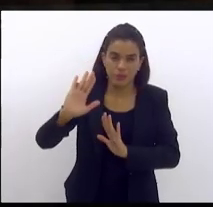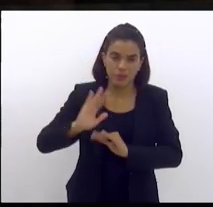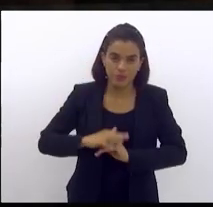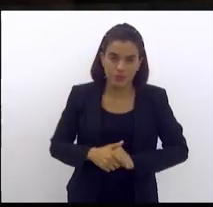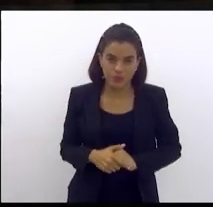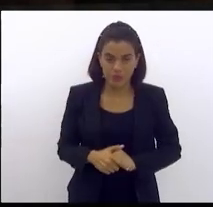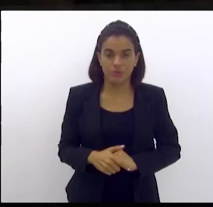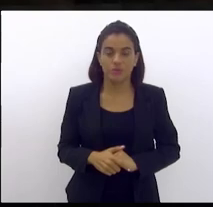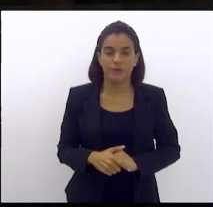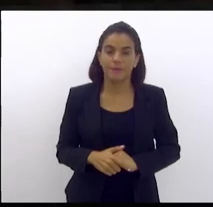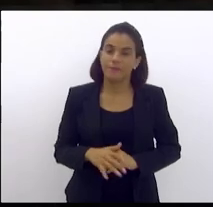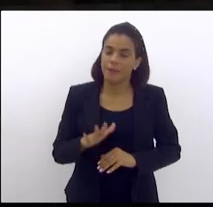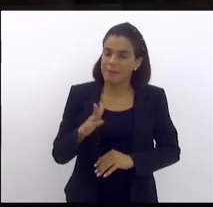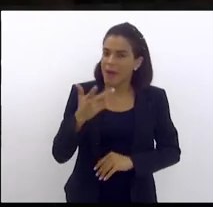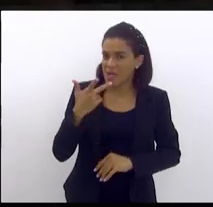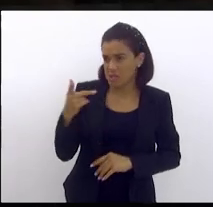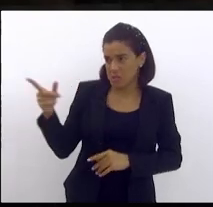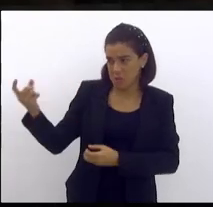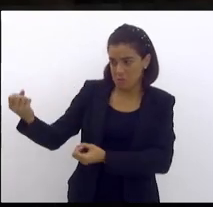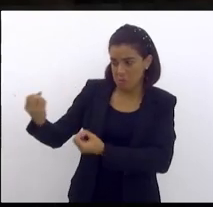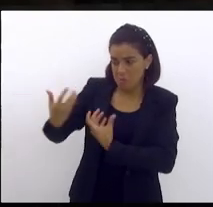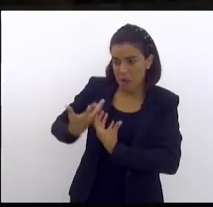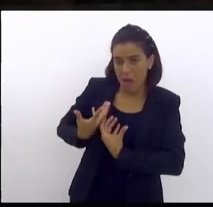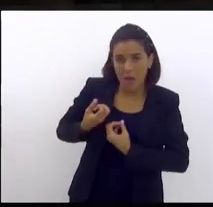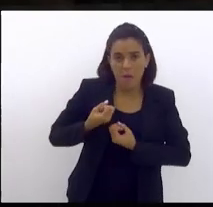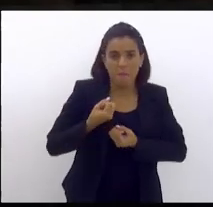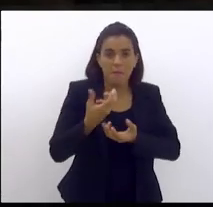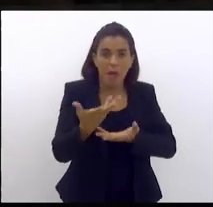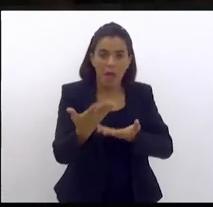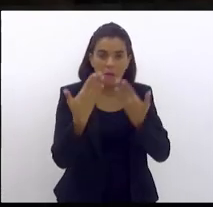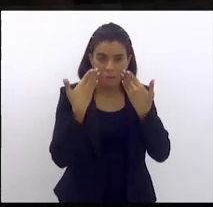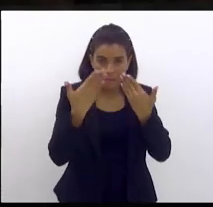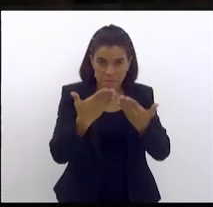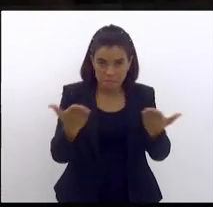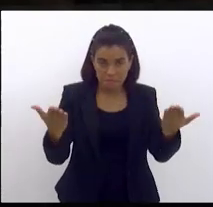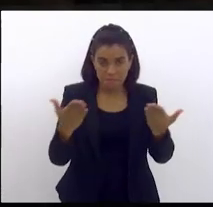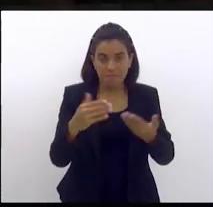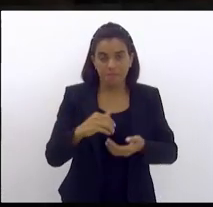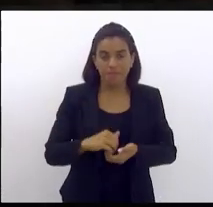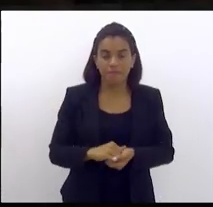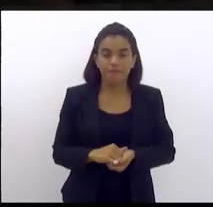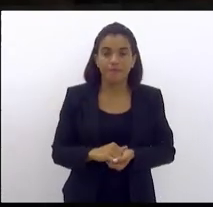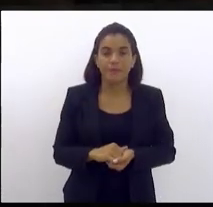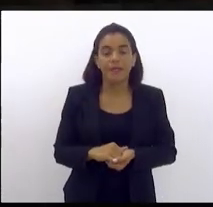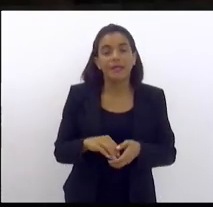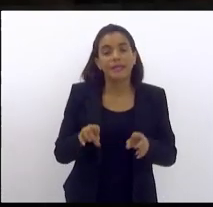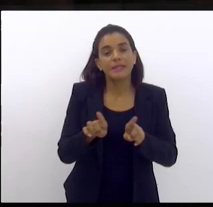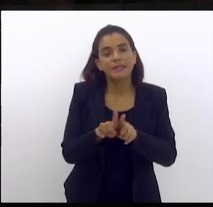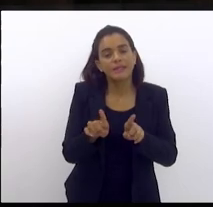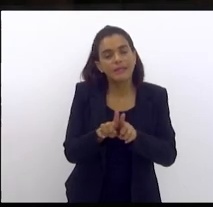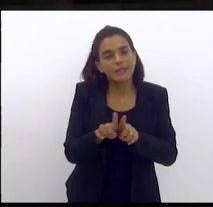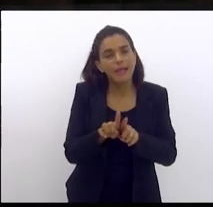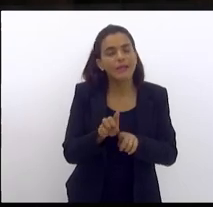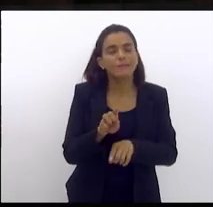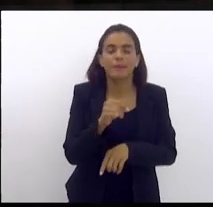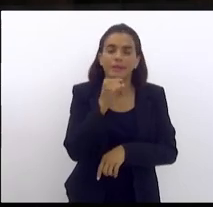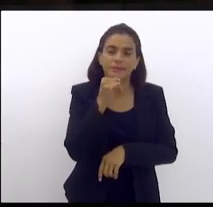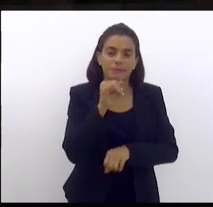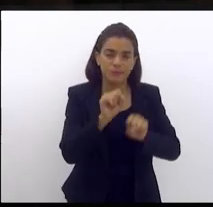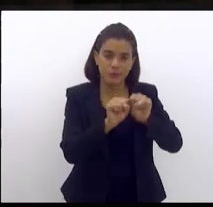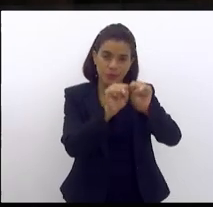mas tô repetindo o que eles dizem lá e se você tiver um sistema